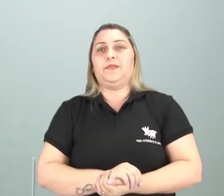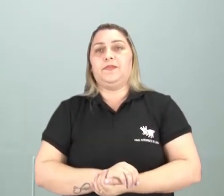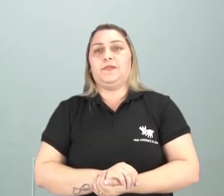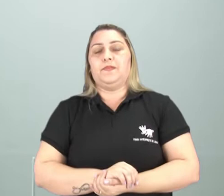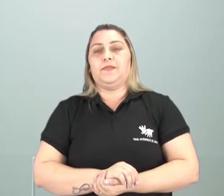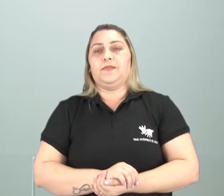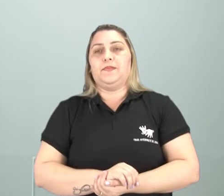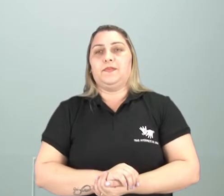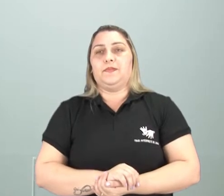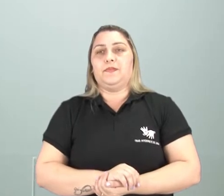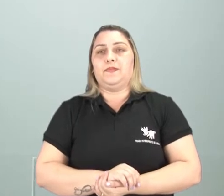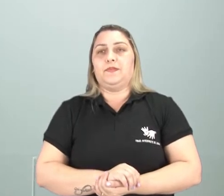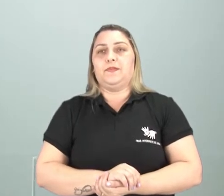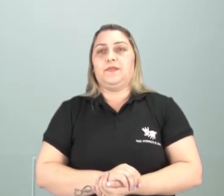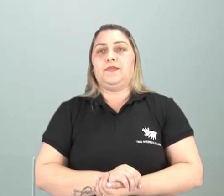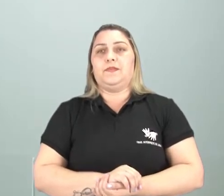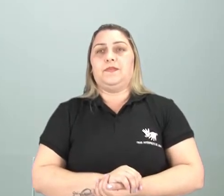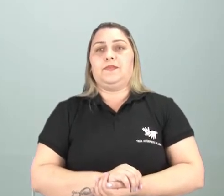balões